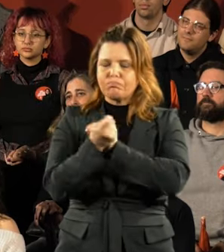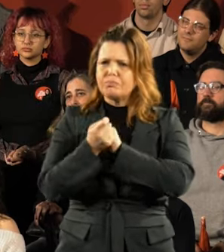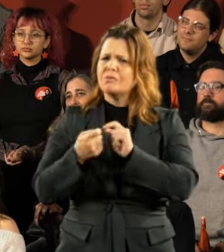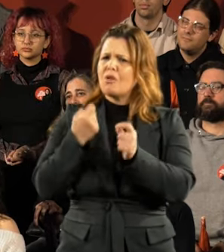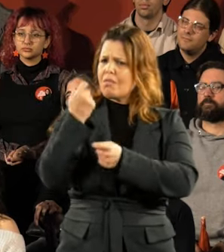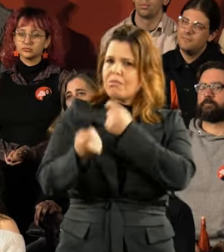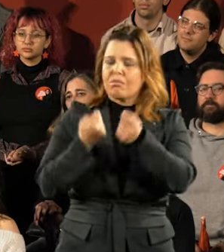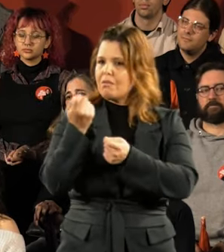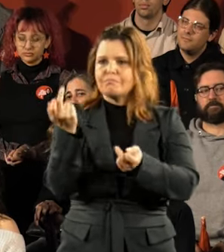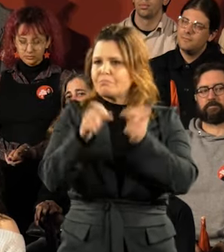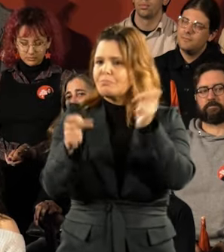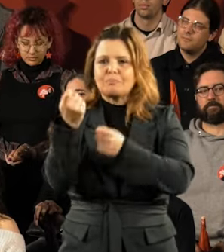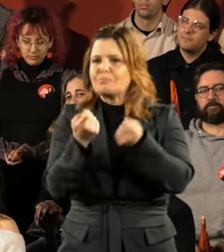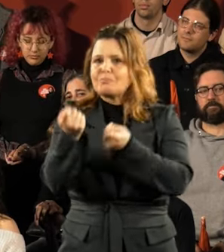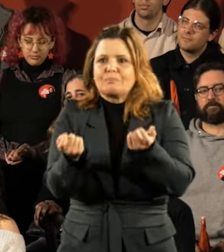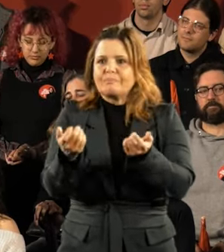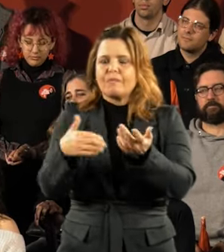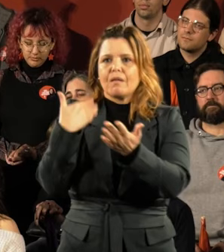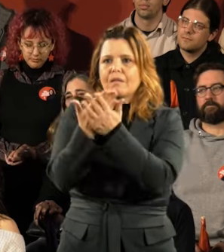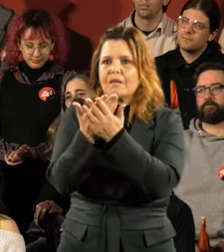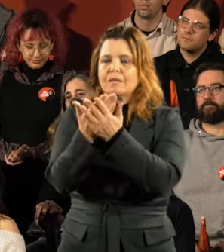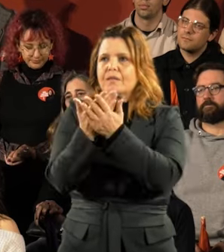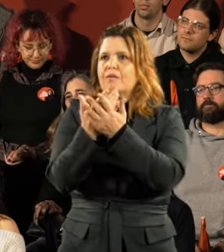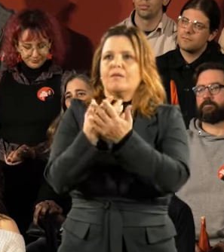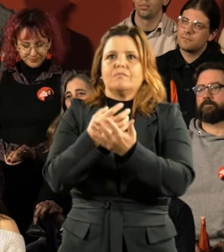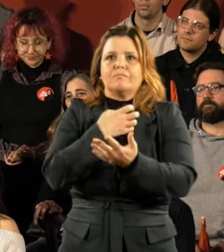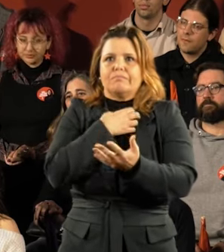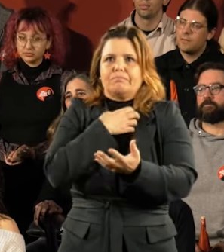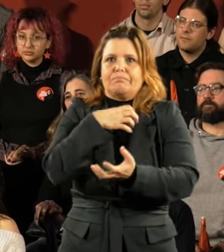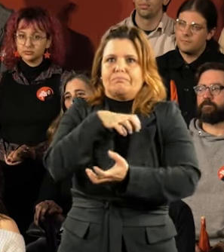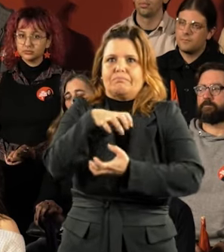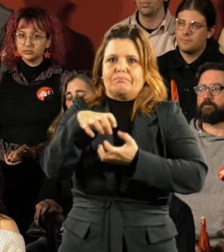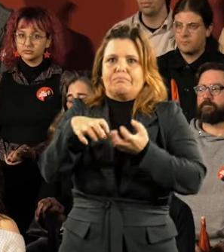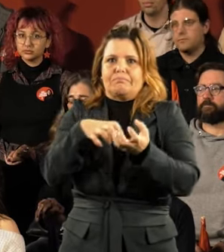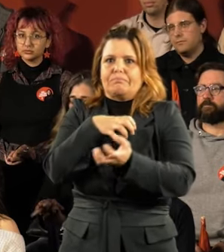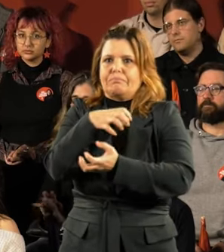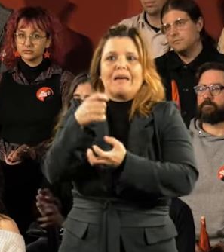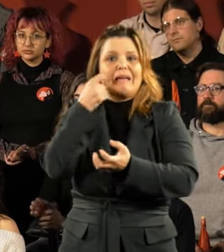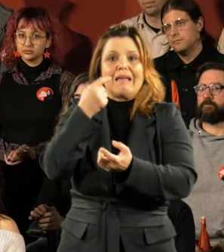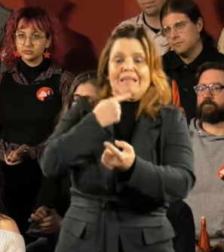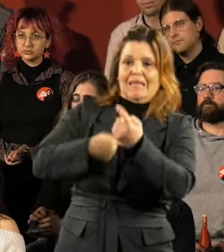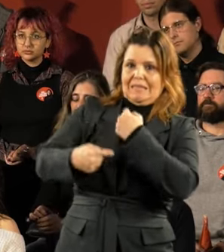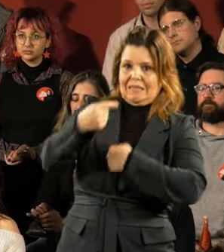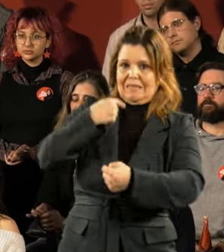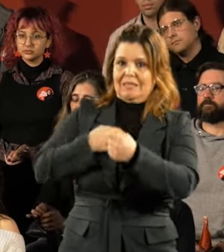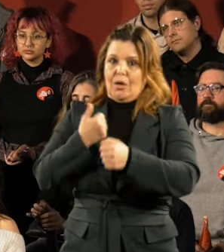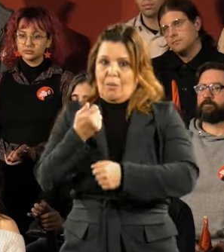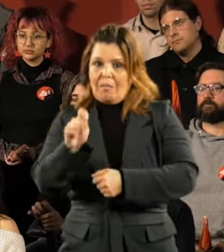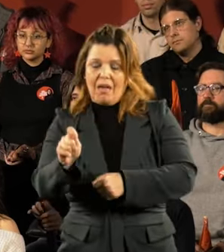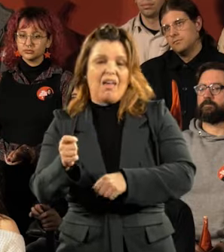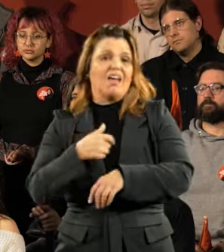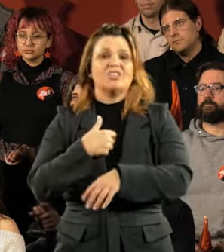volta e meia eh os Arautos da da desgraça aqueles que ciclicamente nos diziam que o loogo estava